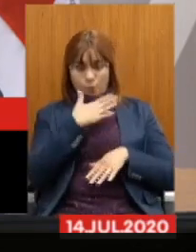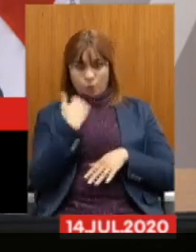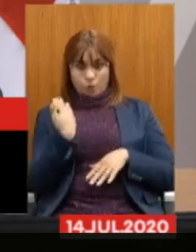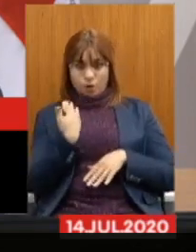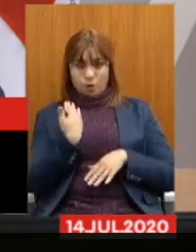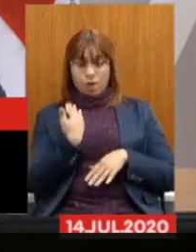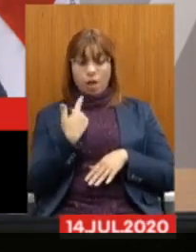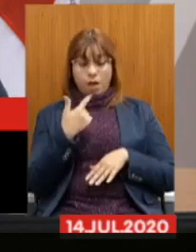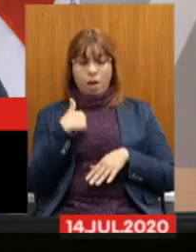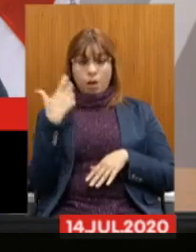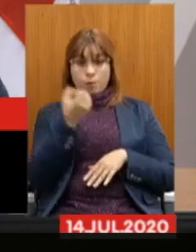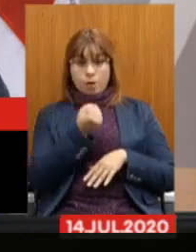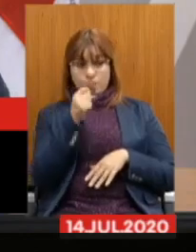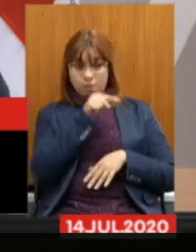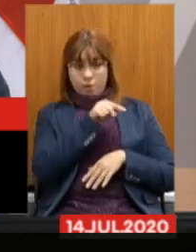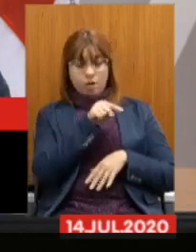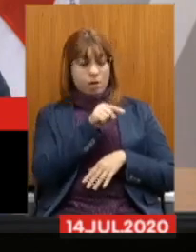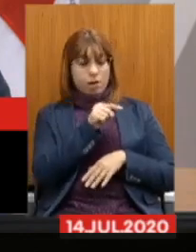ser reduzida,